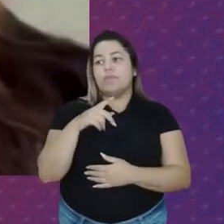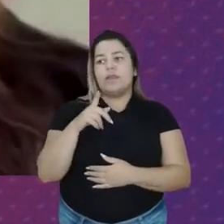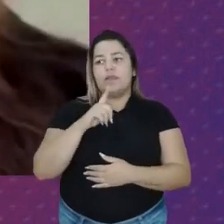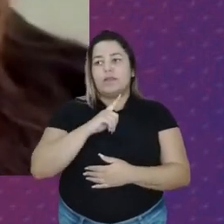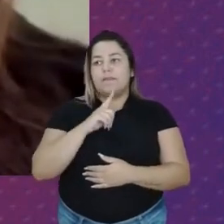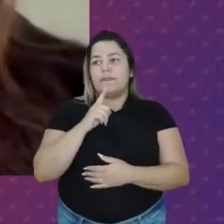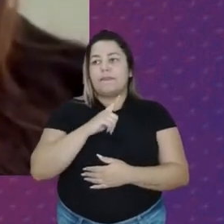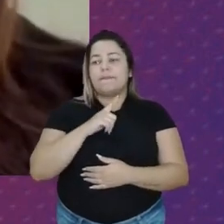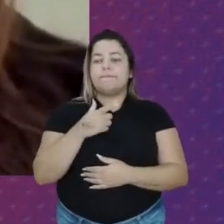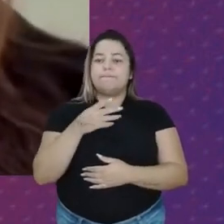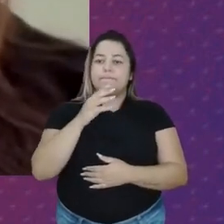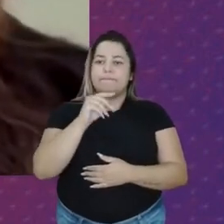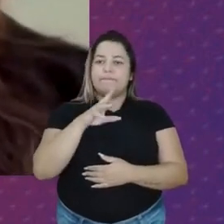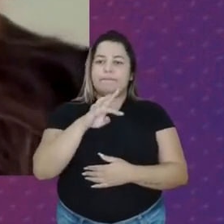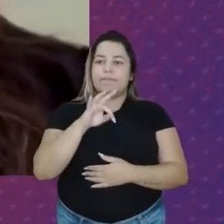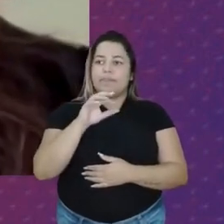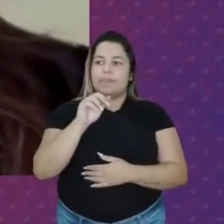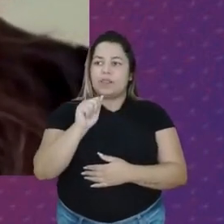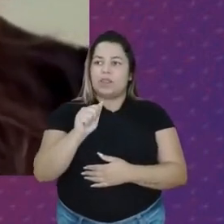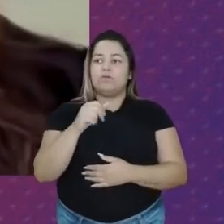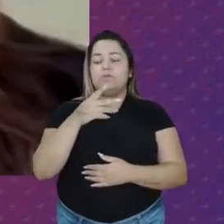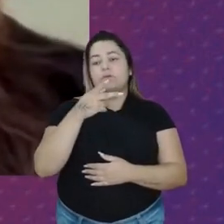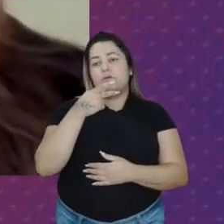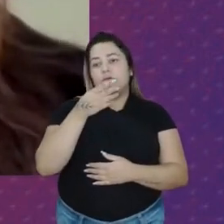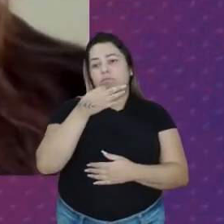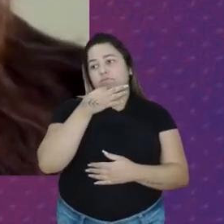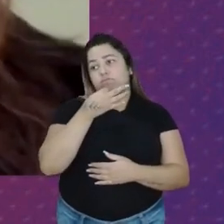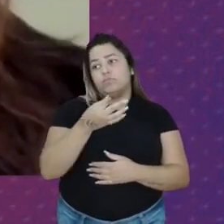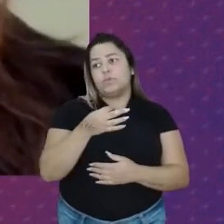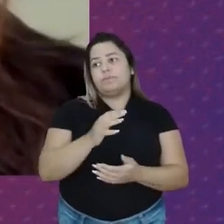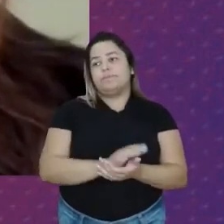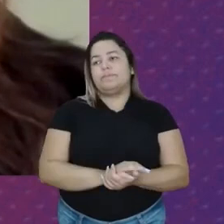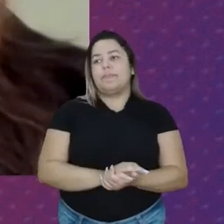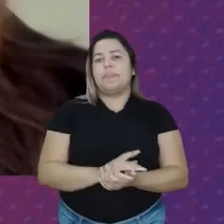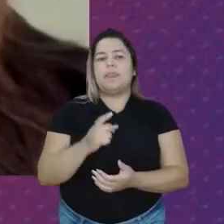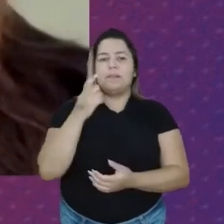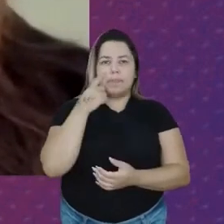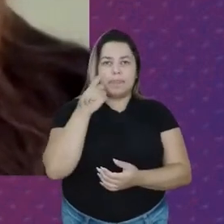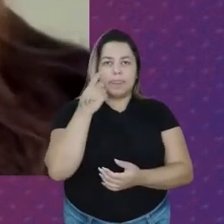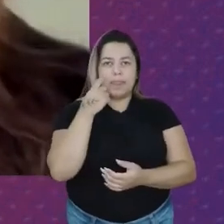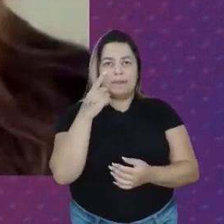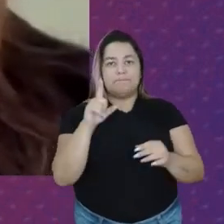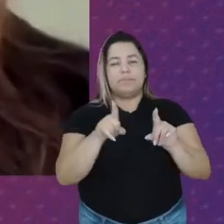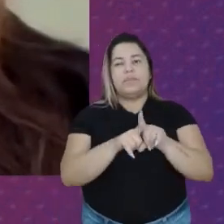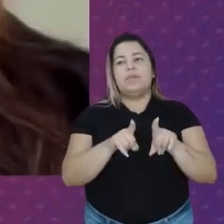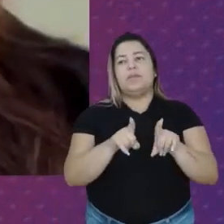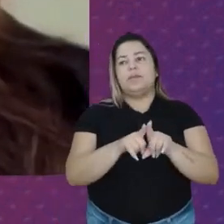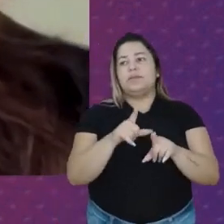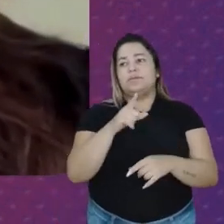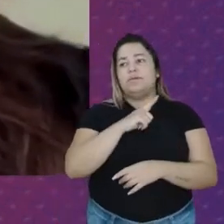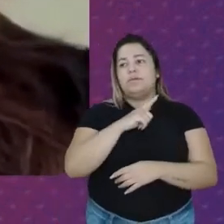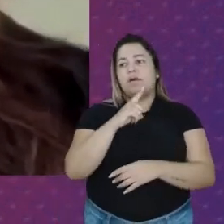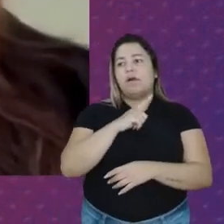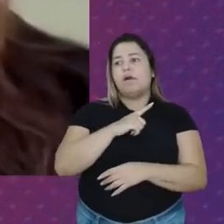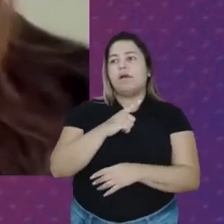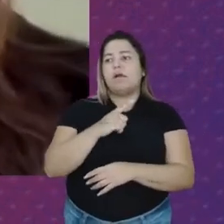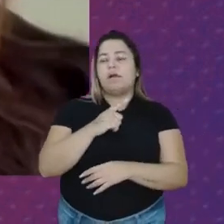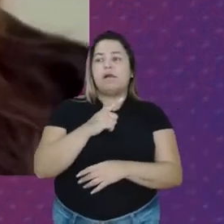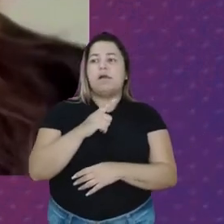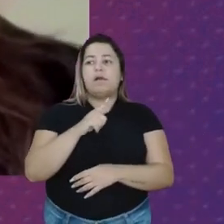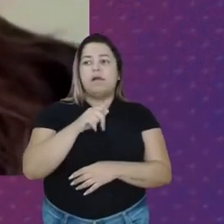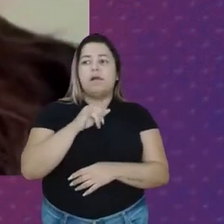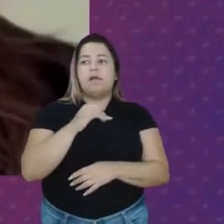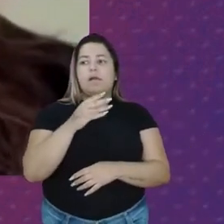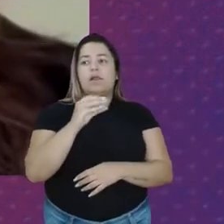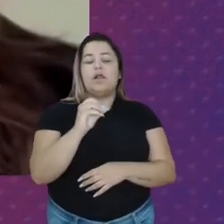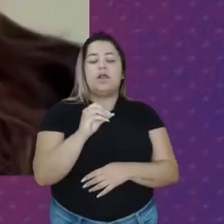essa crítica, porque, e fica aqui a dica para vocês ficarem atentas, para que vocês tenham pelo menos alguma parte desse quinhão aí